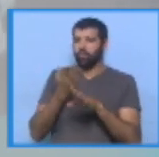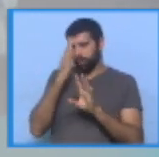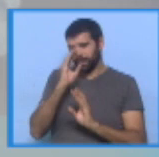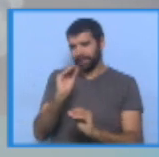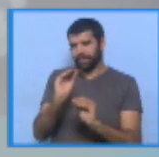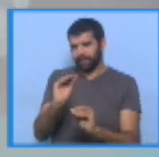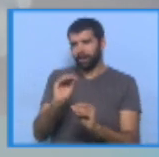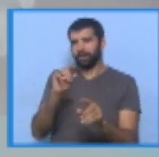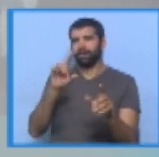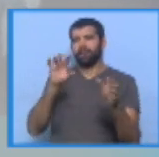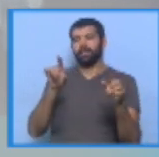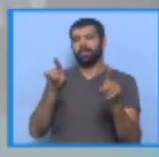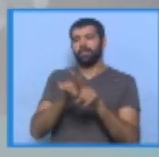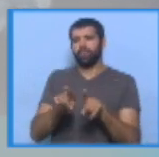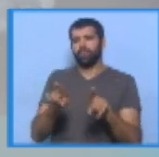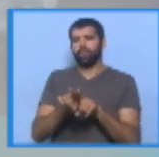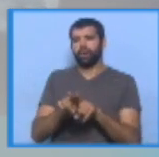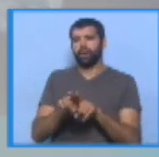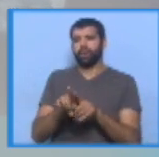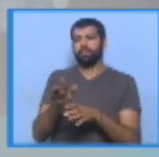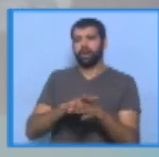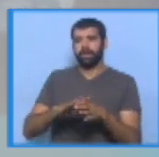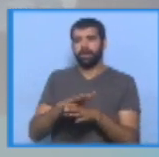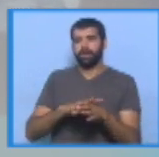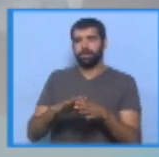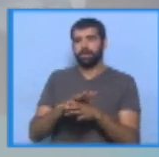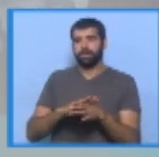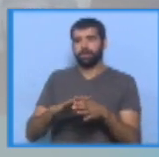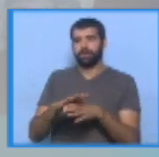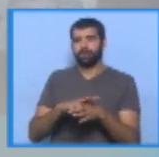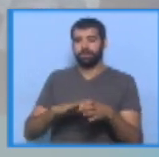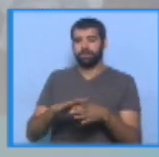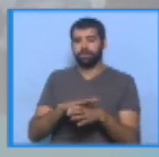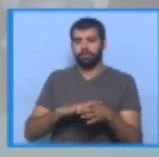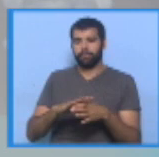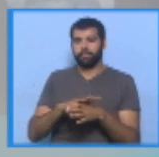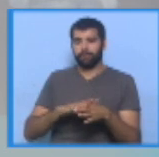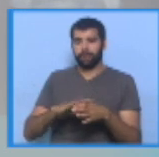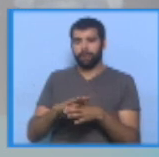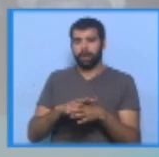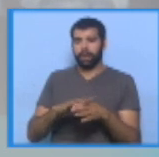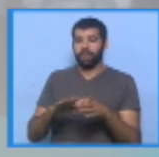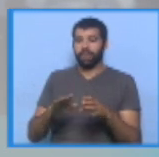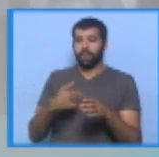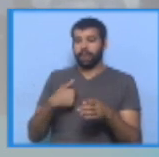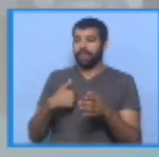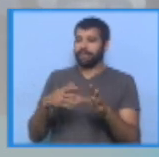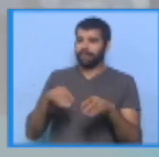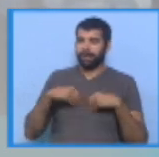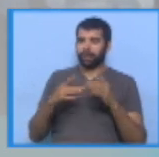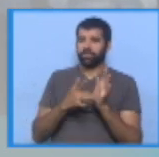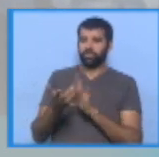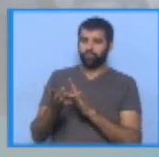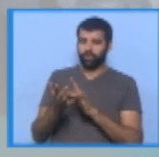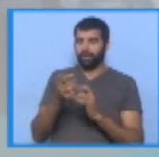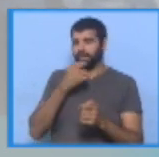acaba por ser também uma ocasião, uma oportunidade para abrir esta porta que é Jesus, não é? Exatamente, às pessoas